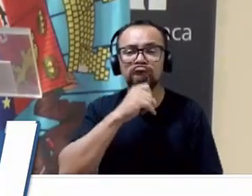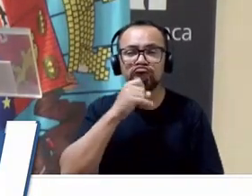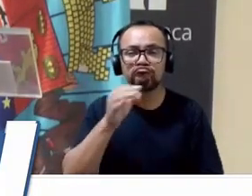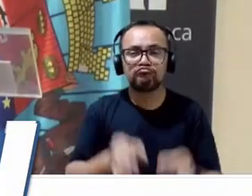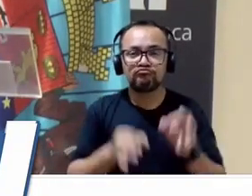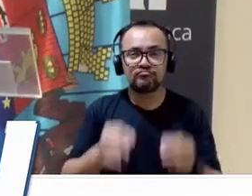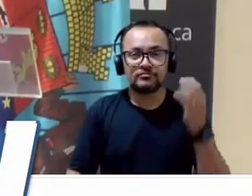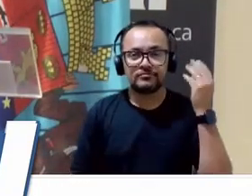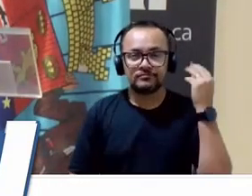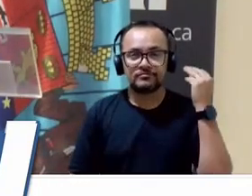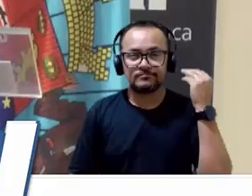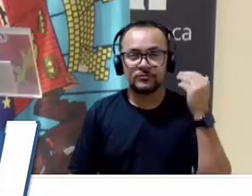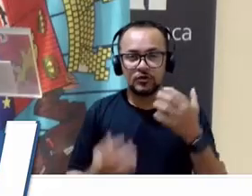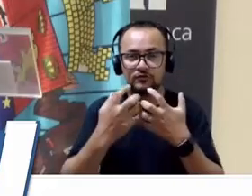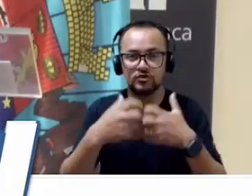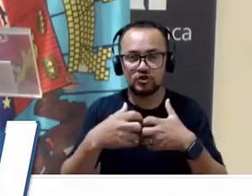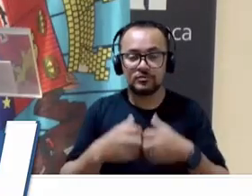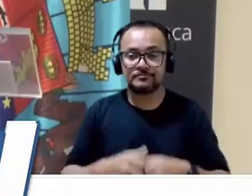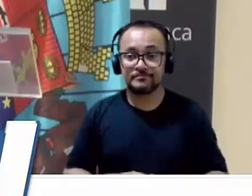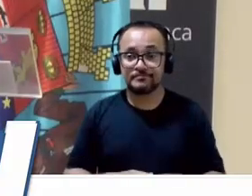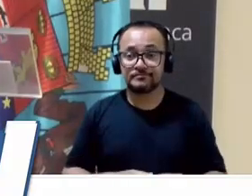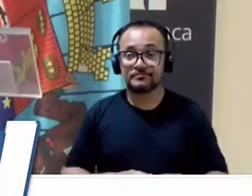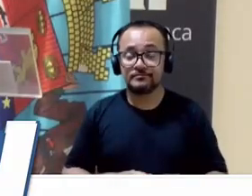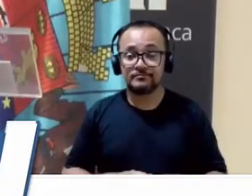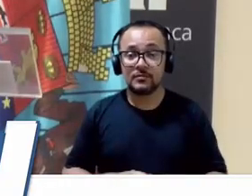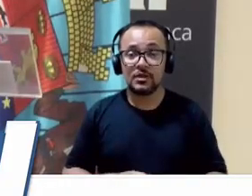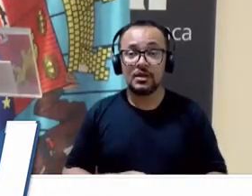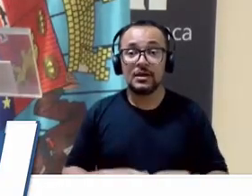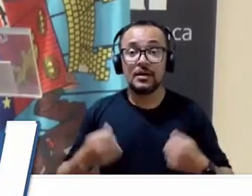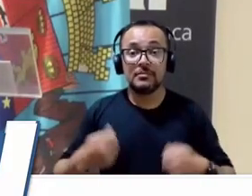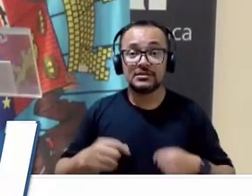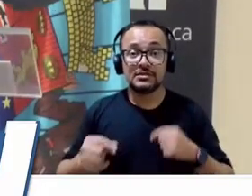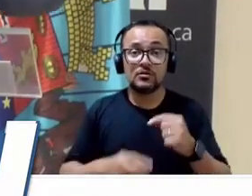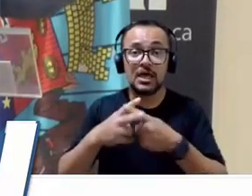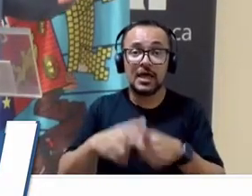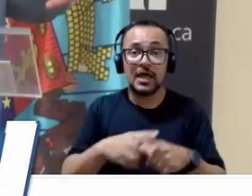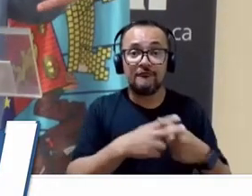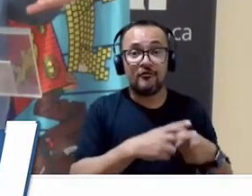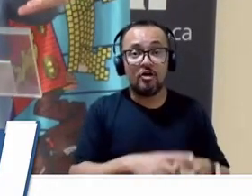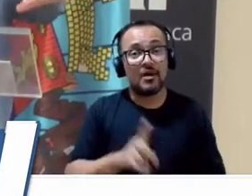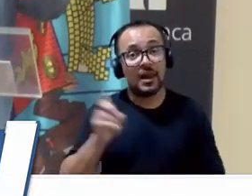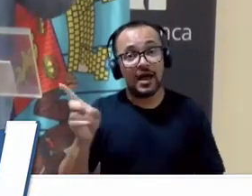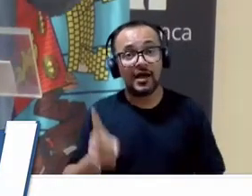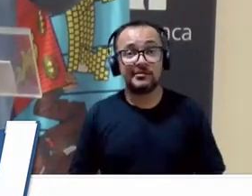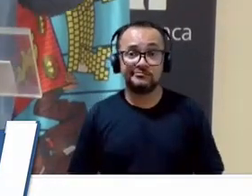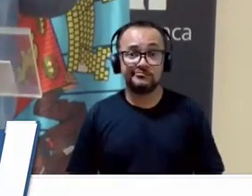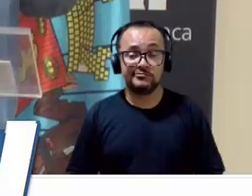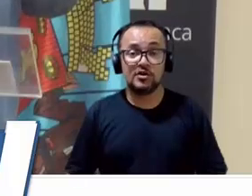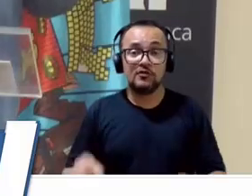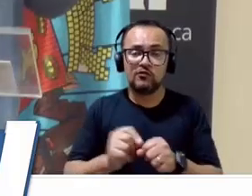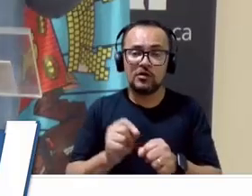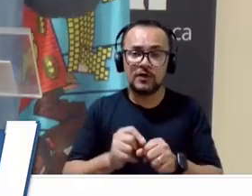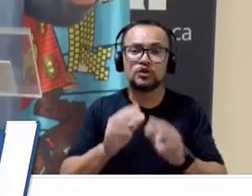e e é necessário uma série de reformas uma série de reformas já foi feito numa parte várias